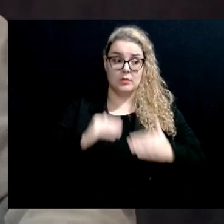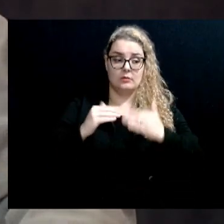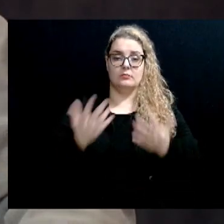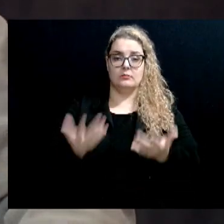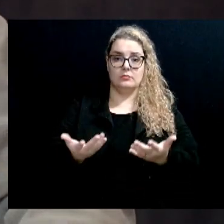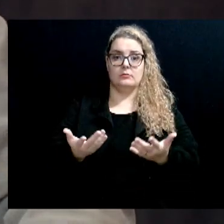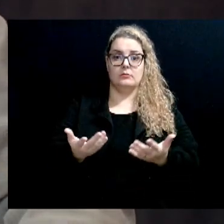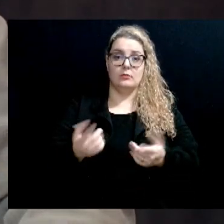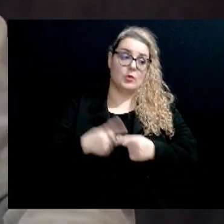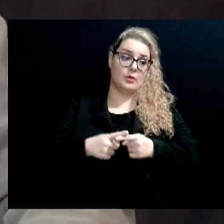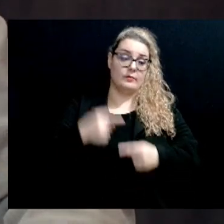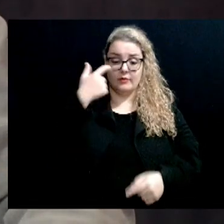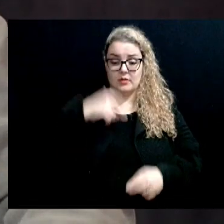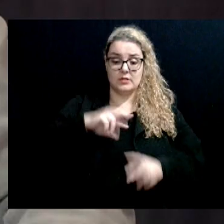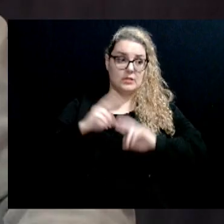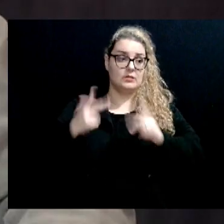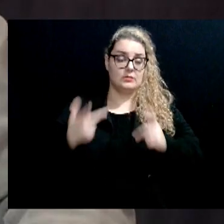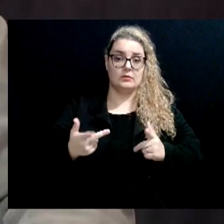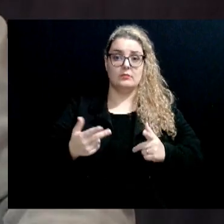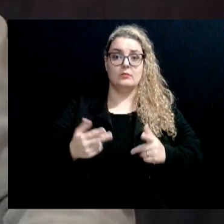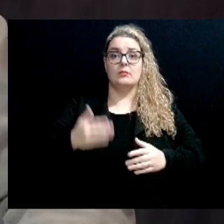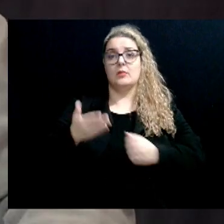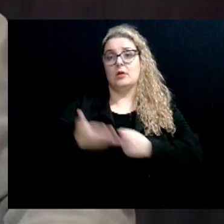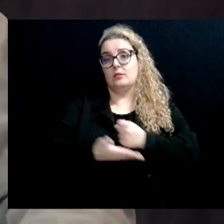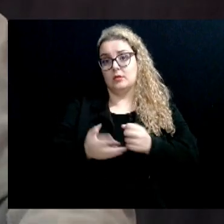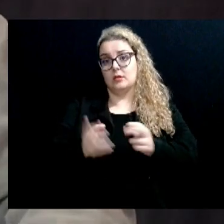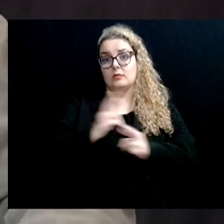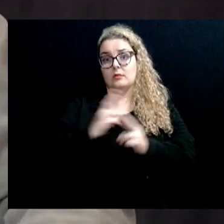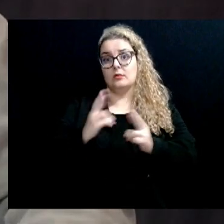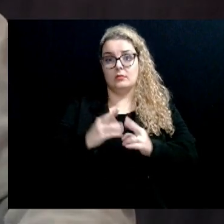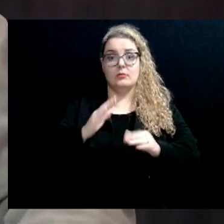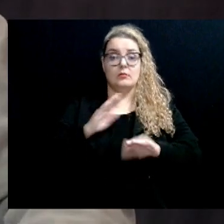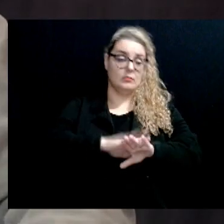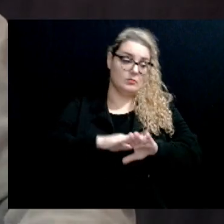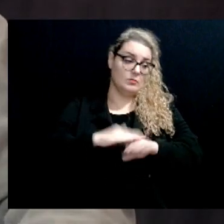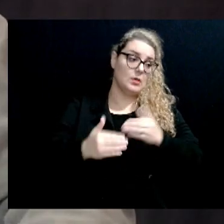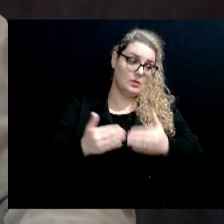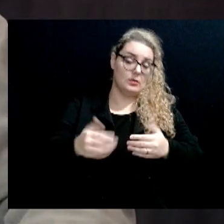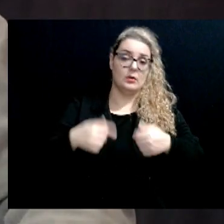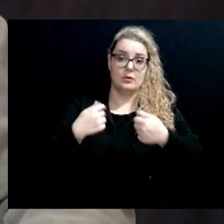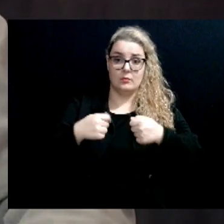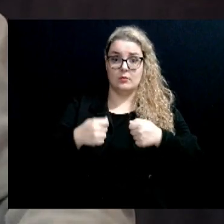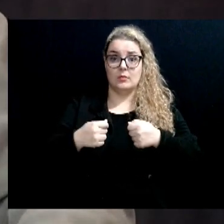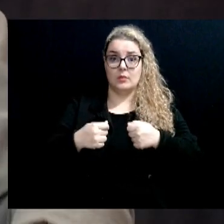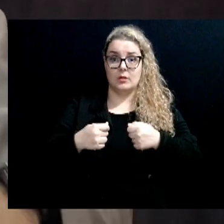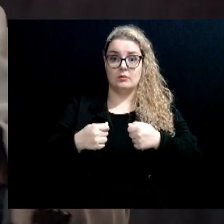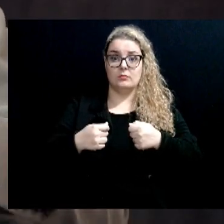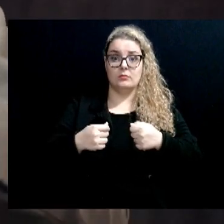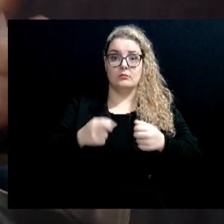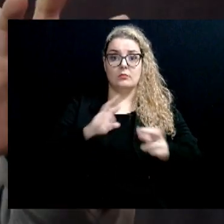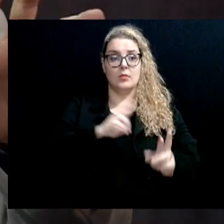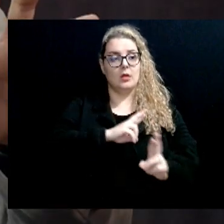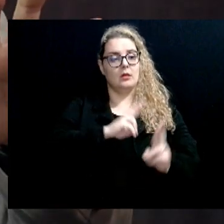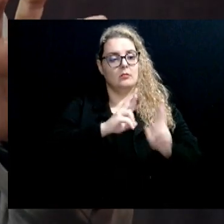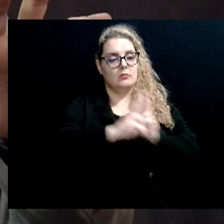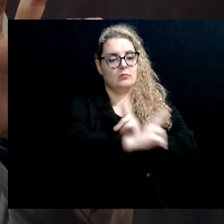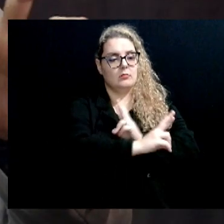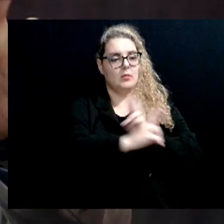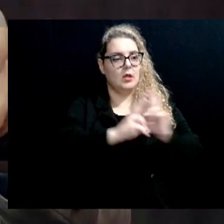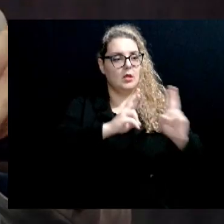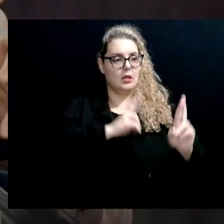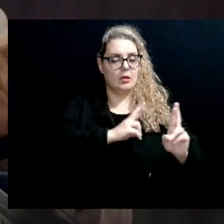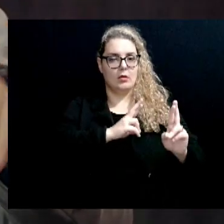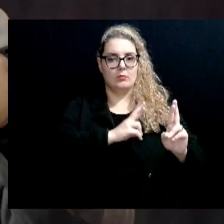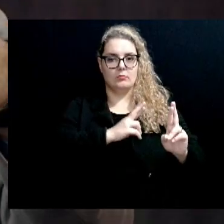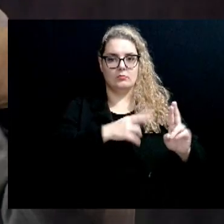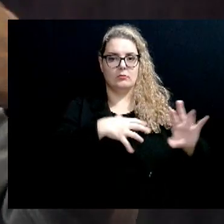principal dentro de um relacionamento em si é assim, eu entendo que um relacionamento para ele funcionar, ele precisa de uma admiração mútua. Então, ou seja, quando um parceiro